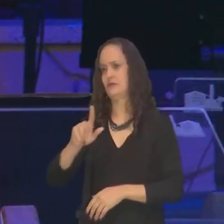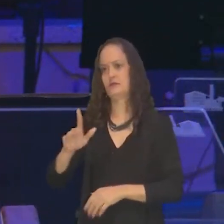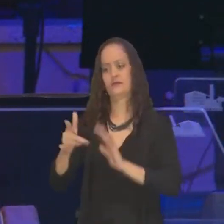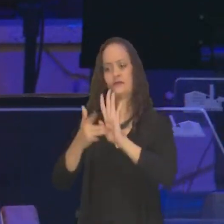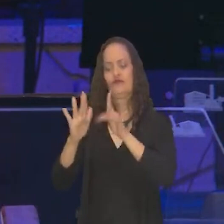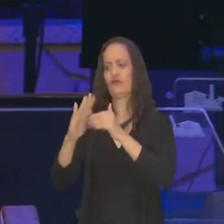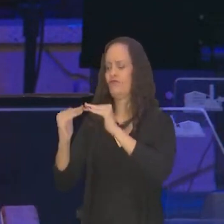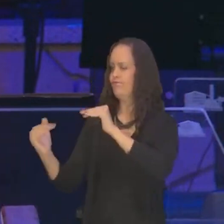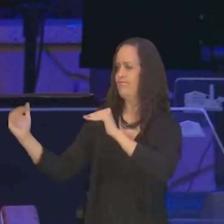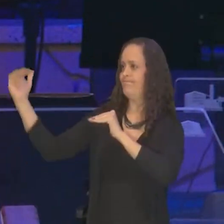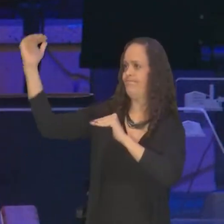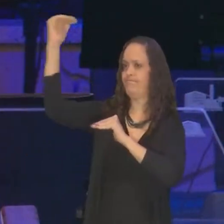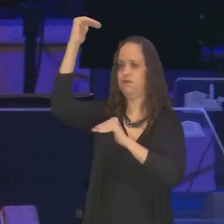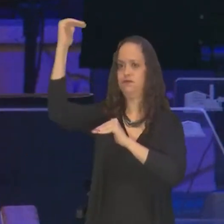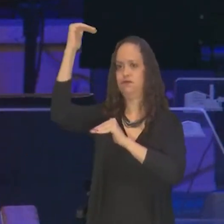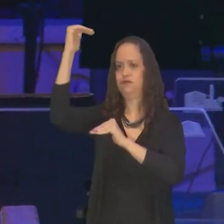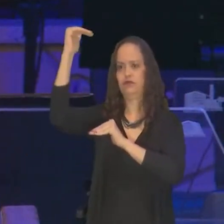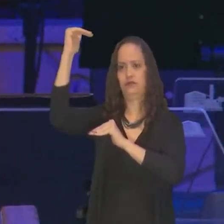absoluto, não há como guerrear,